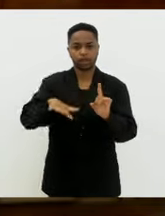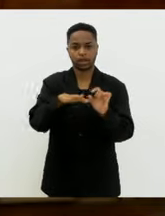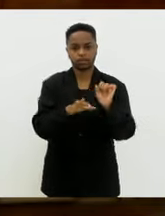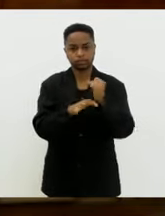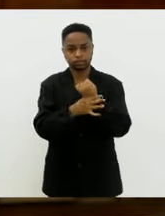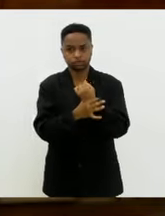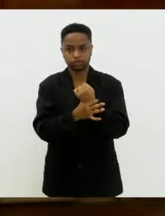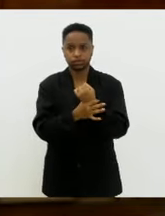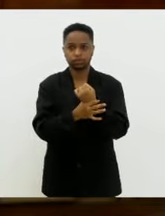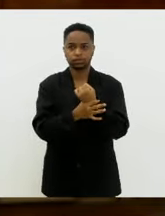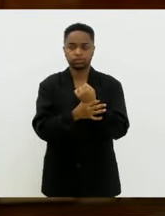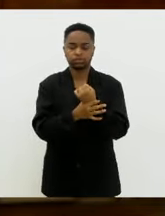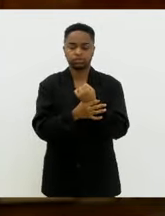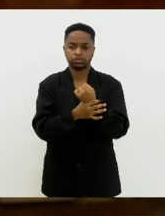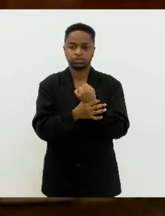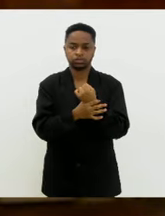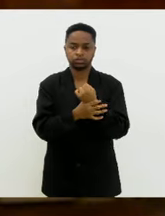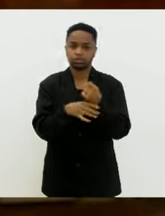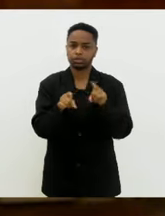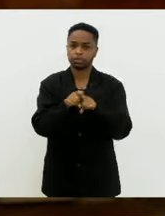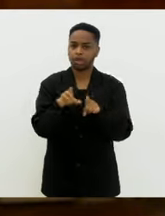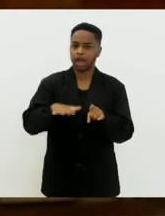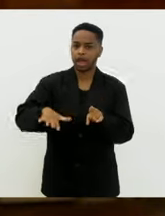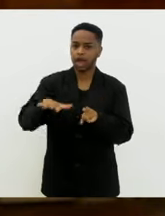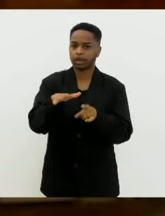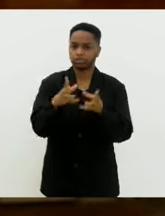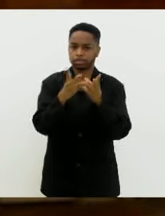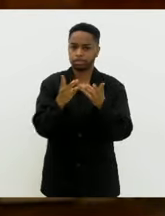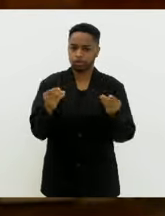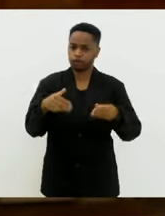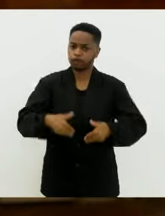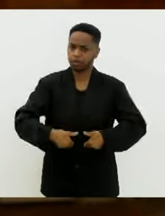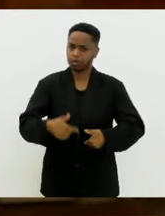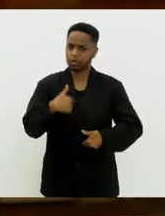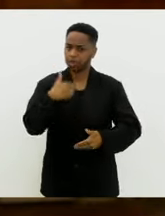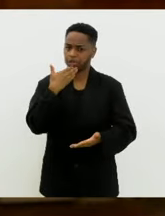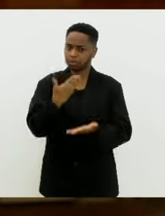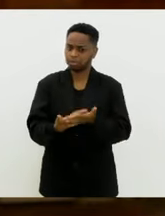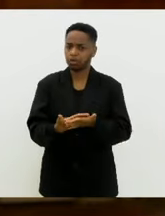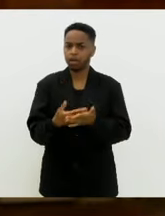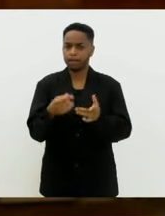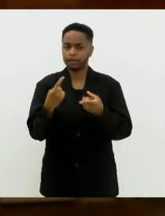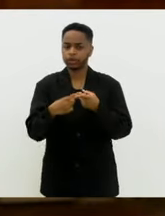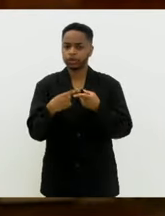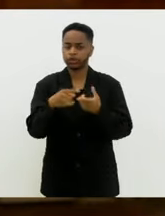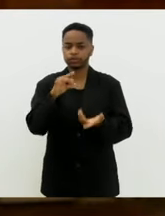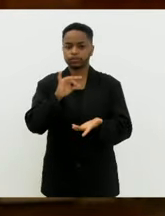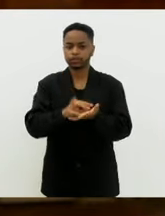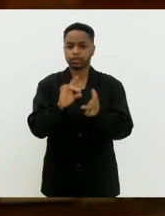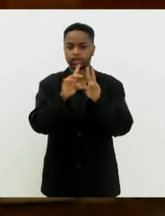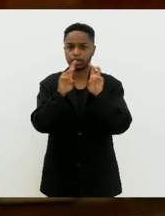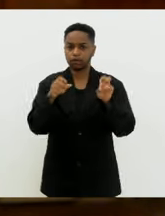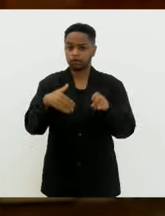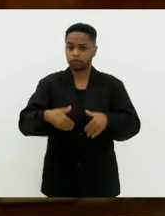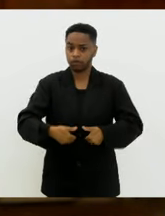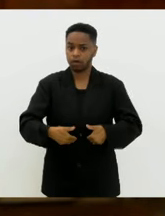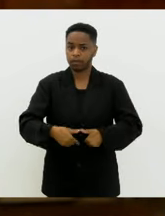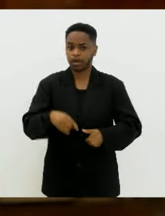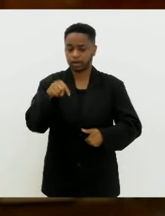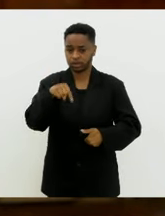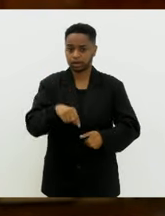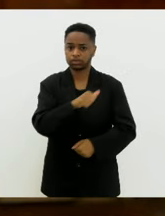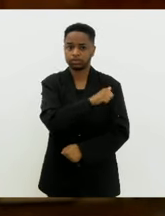área, enfim, do combate à fome, inclusive, até me espantei, porque, de fato, a questão da fome no Rio de Janeiro é